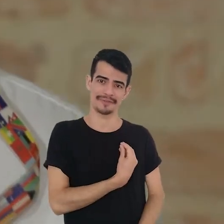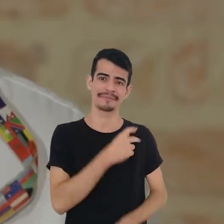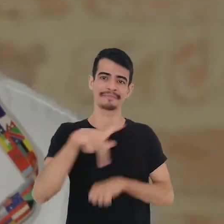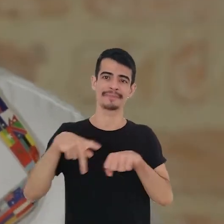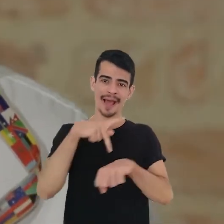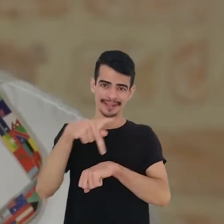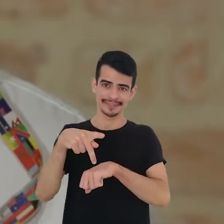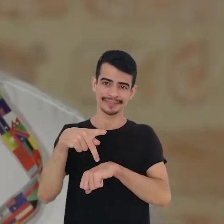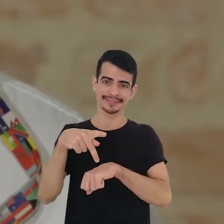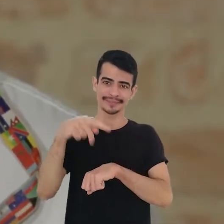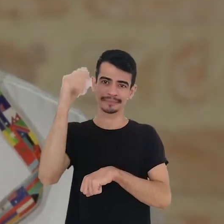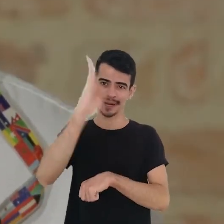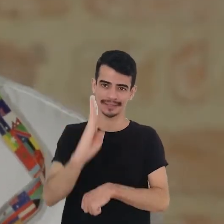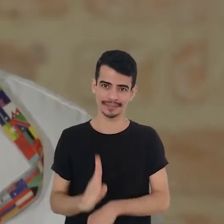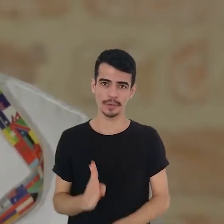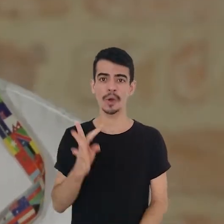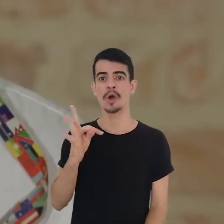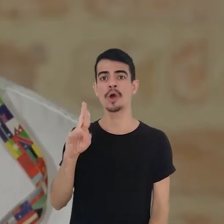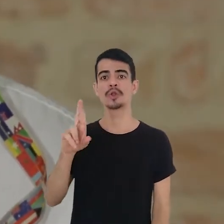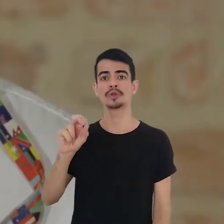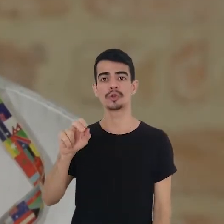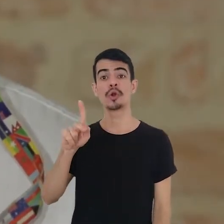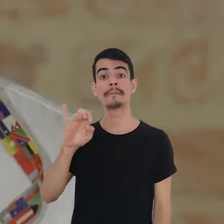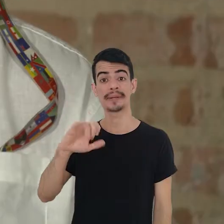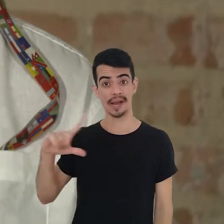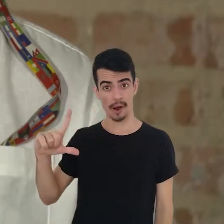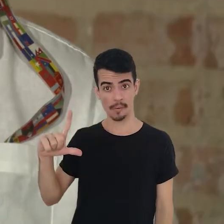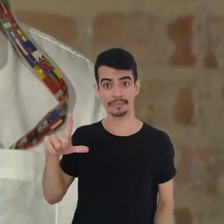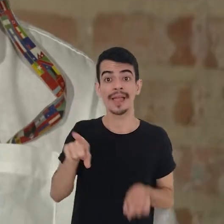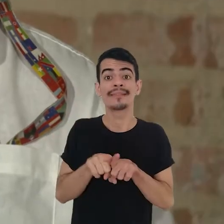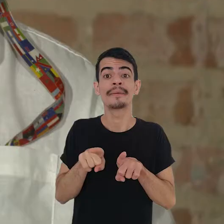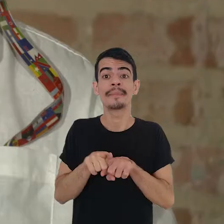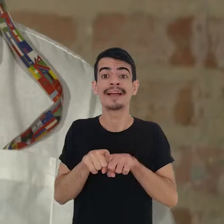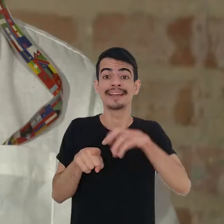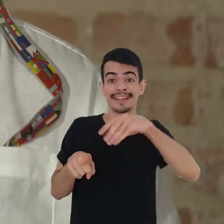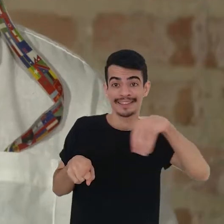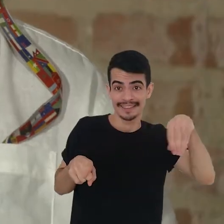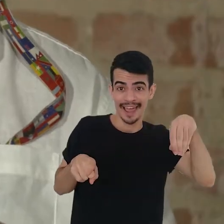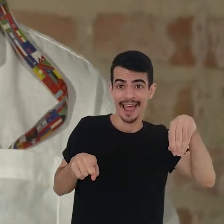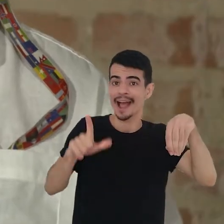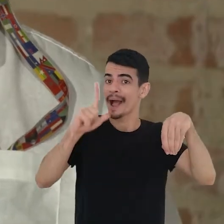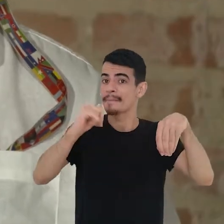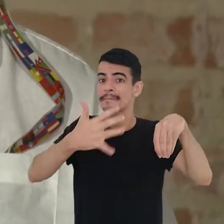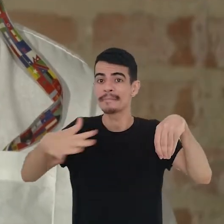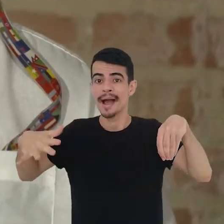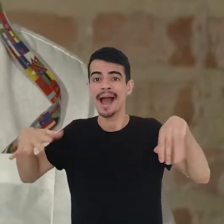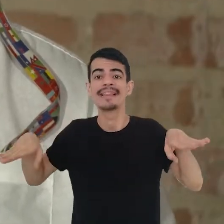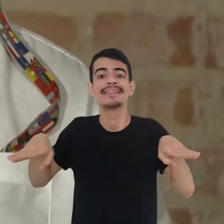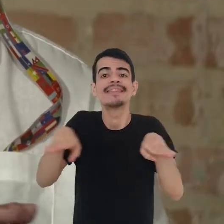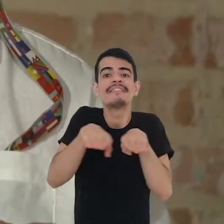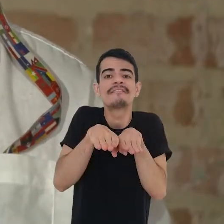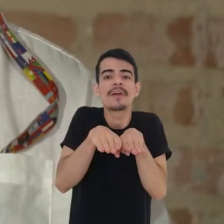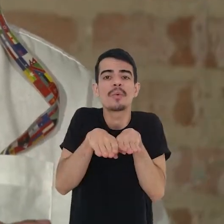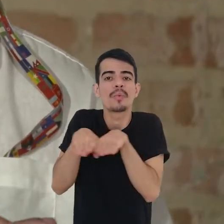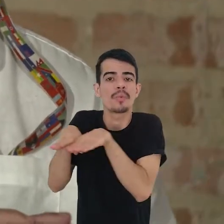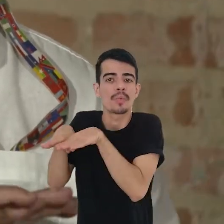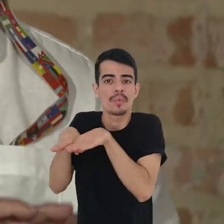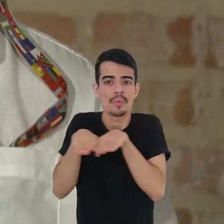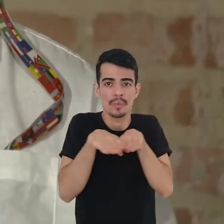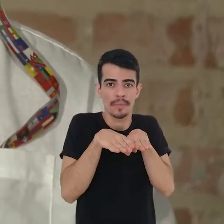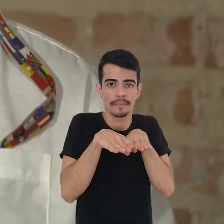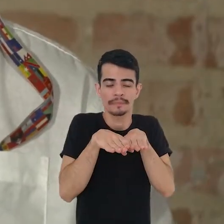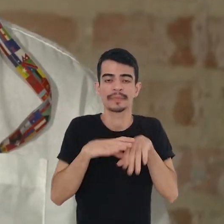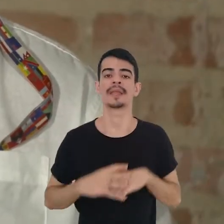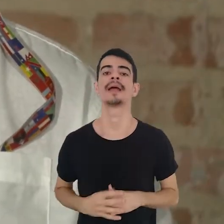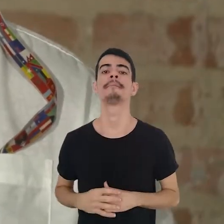país tropical ao nível do mar. E o que acontece é que as mudanças climáticas, muitas vezes,